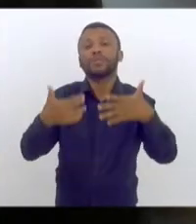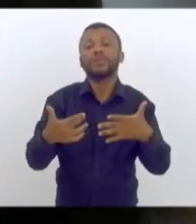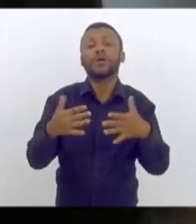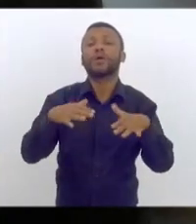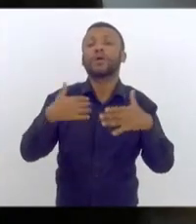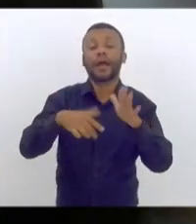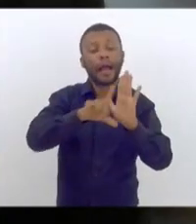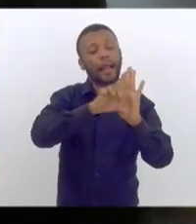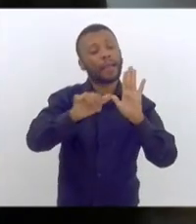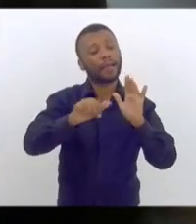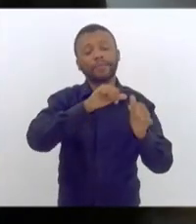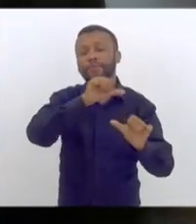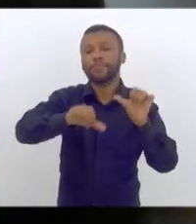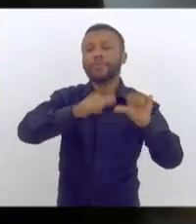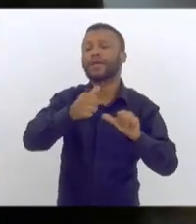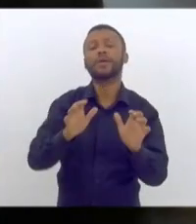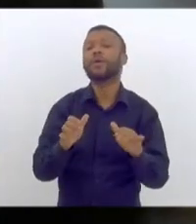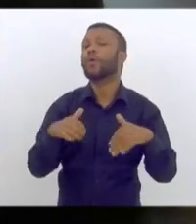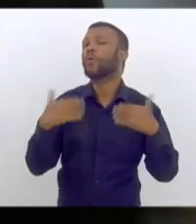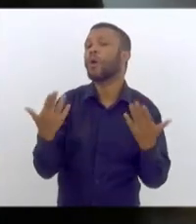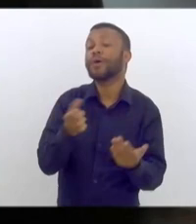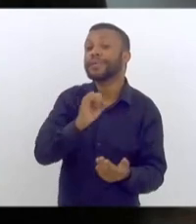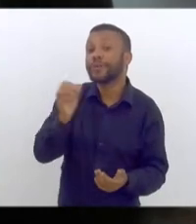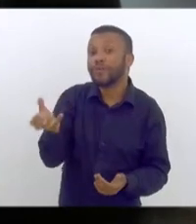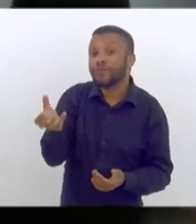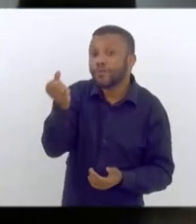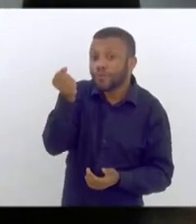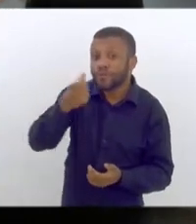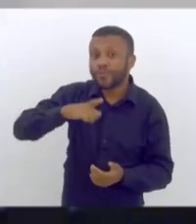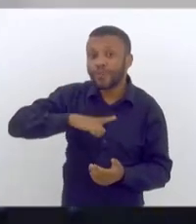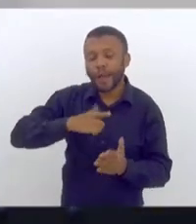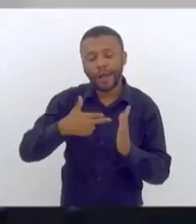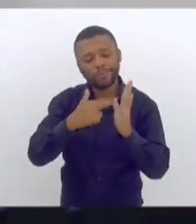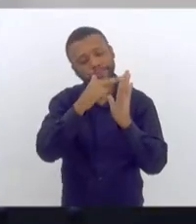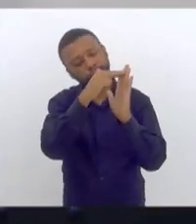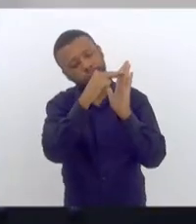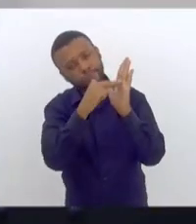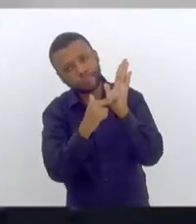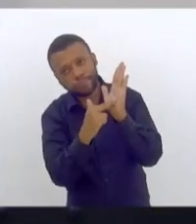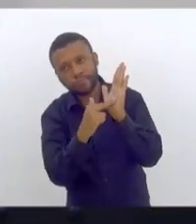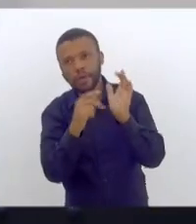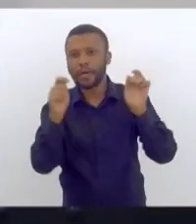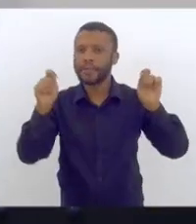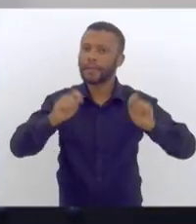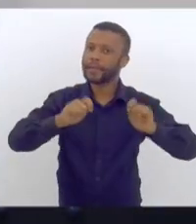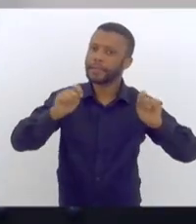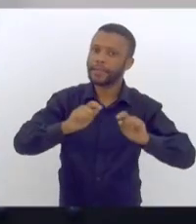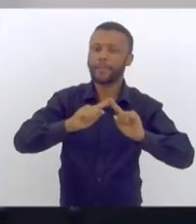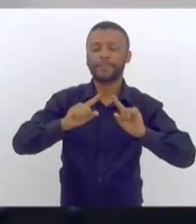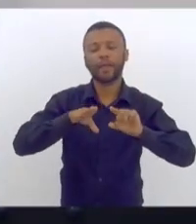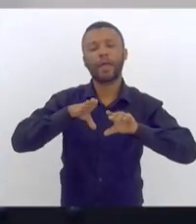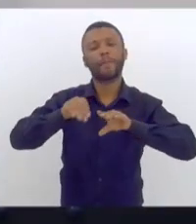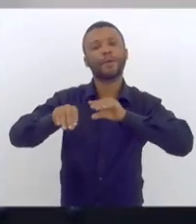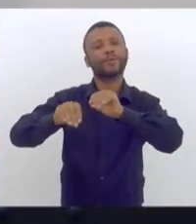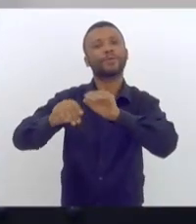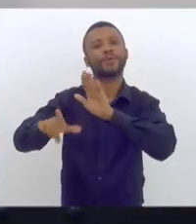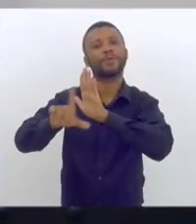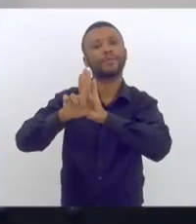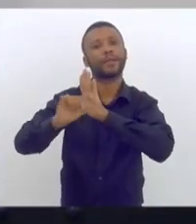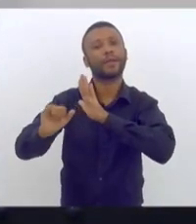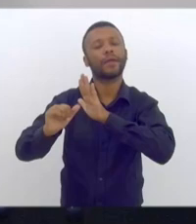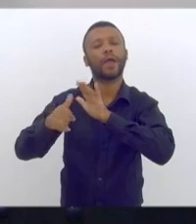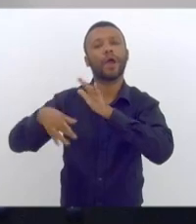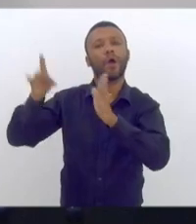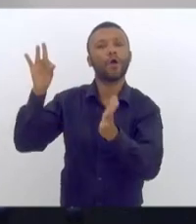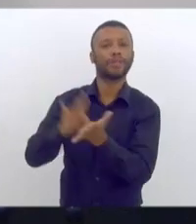se não se o fundo tiver só regulamentado varia para criada mas só tá mexendo na lei original tem que ser alterado